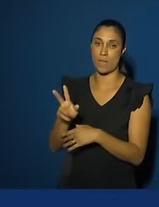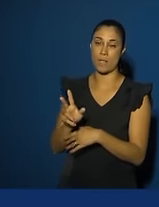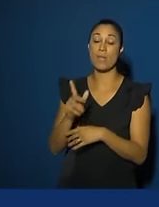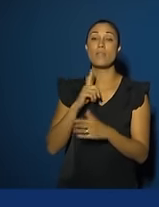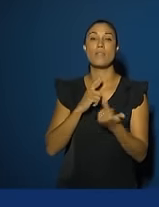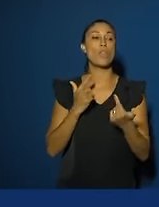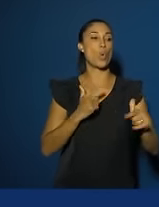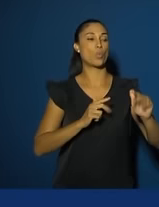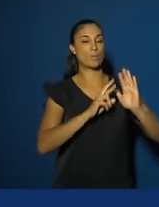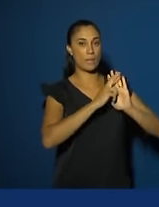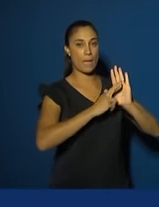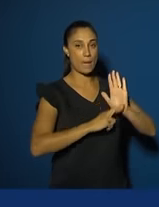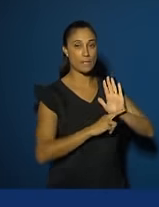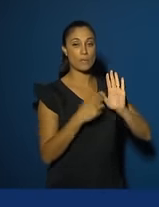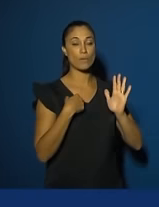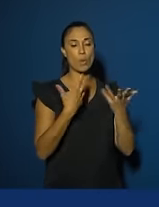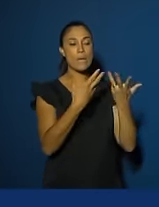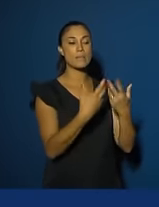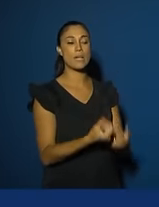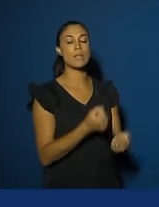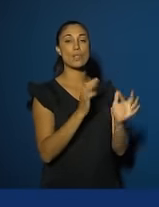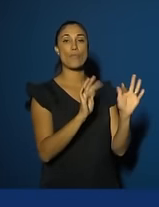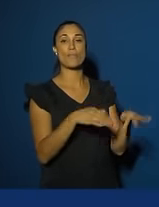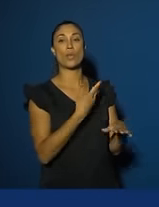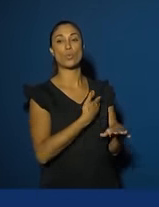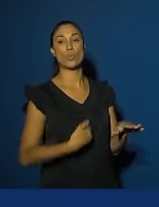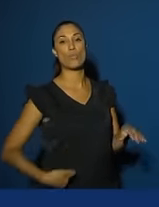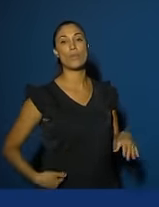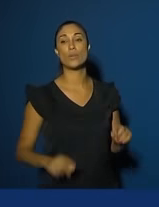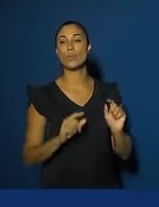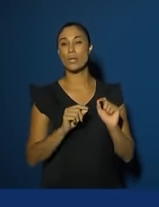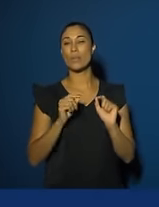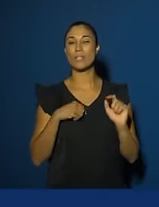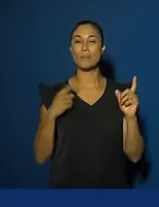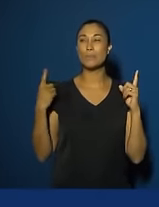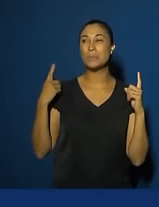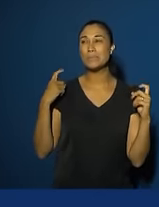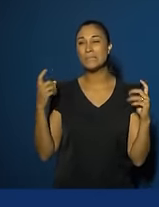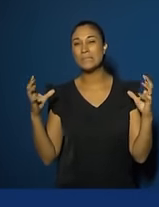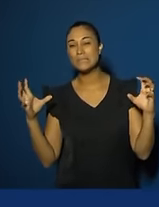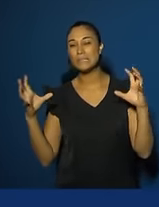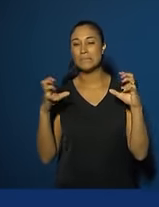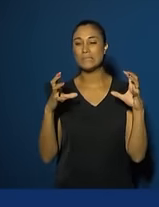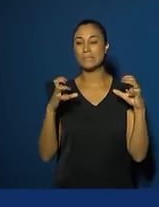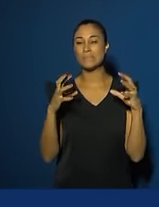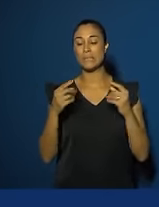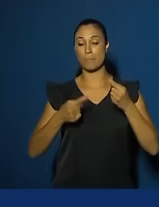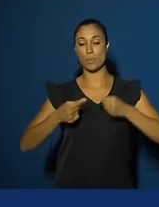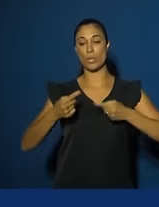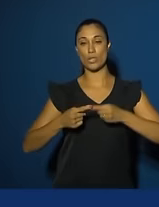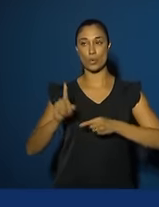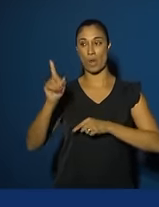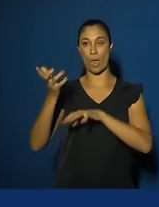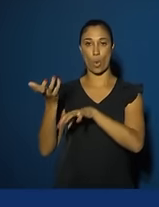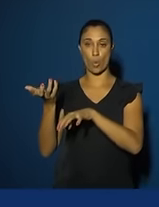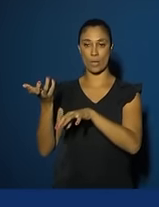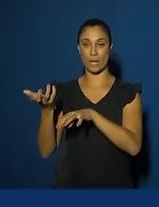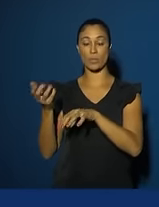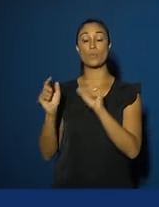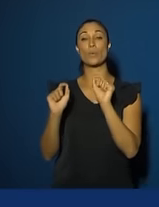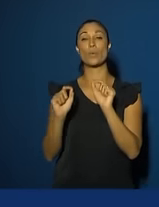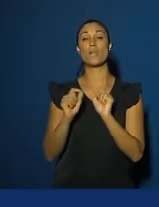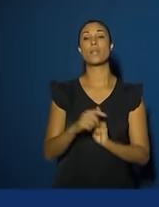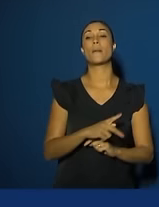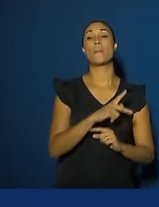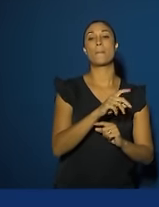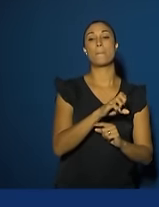que foram adotadas no final do governo que tá causando eu diria um ruído um pouco de ruído político com o congresso que é a questão do PES